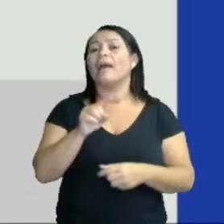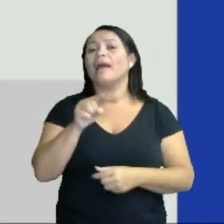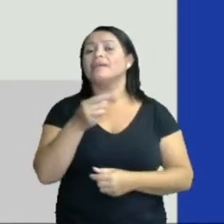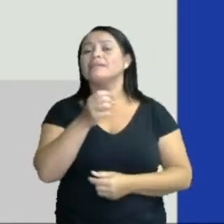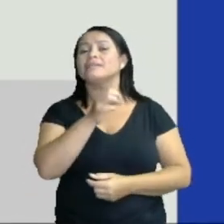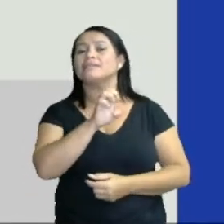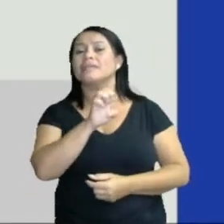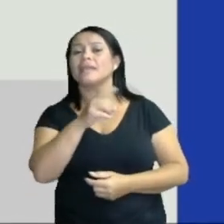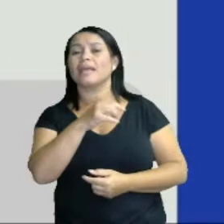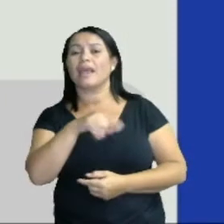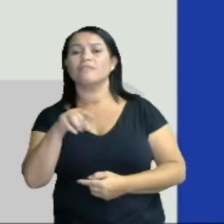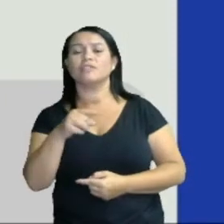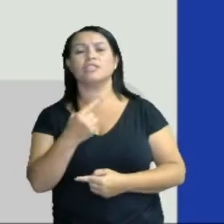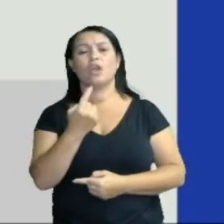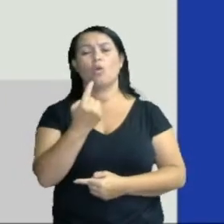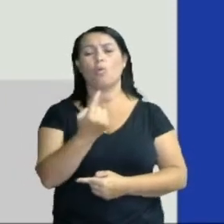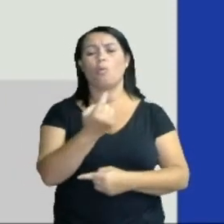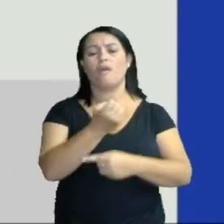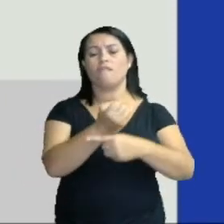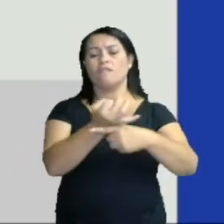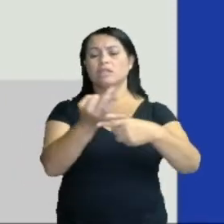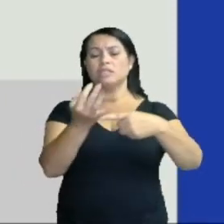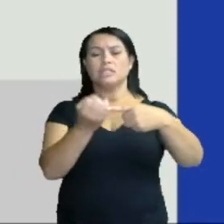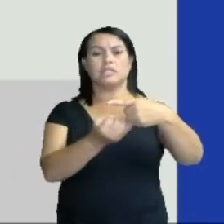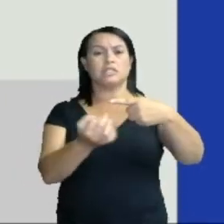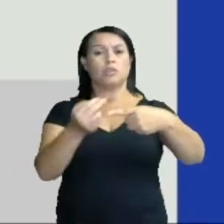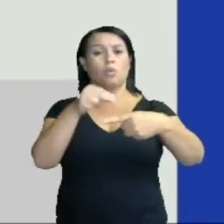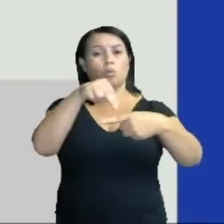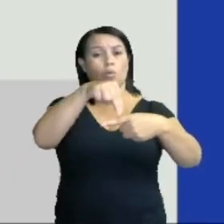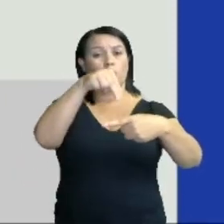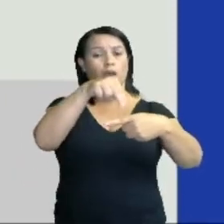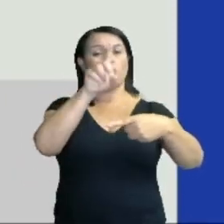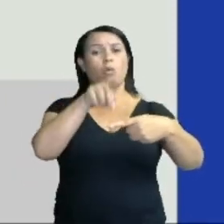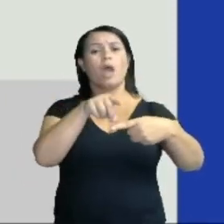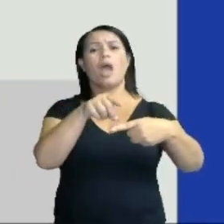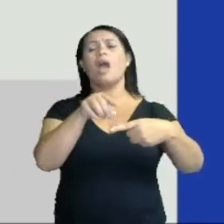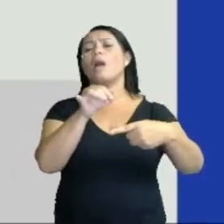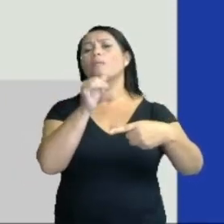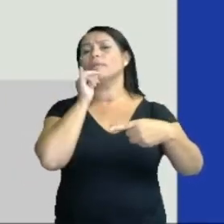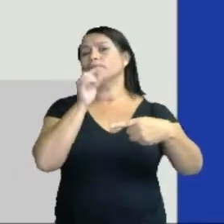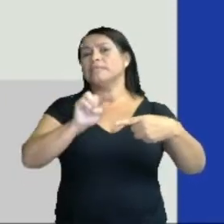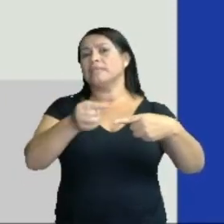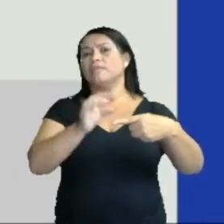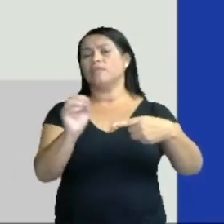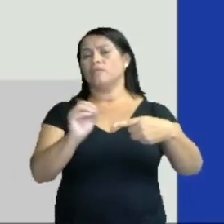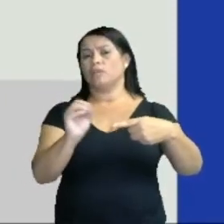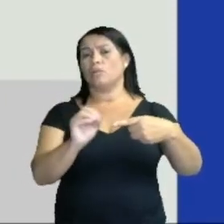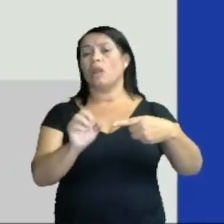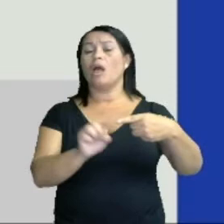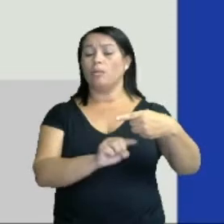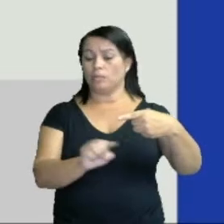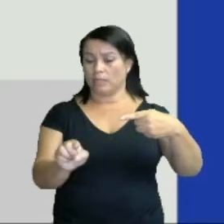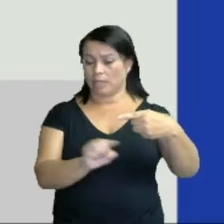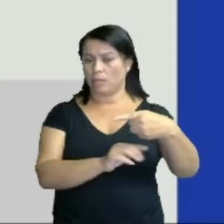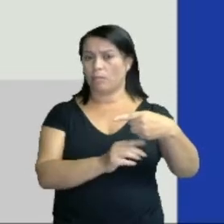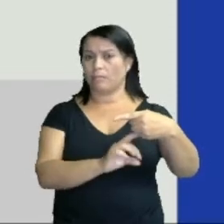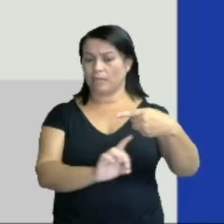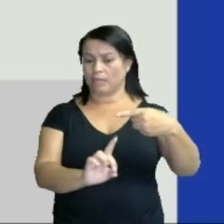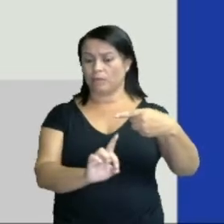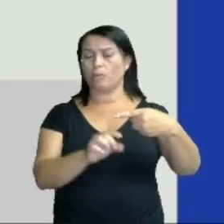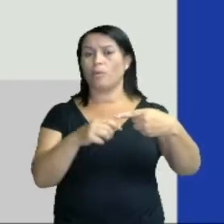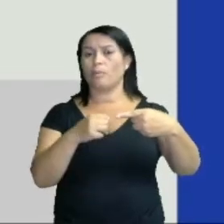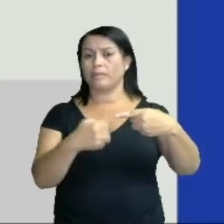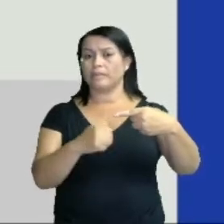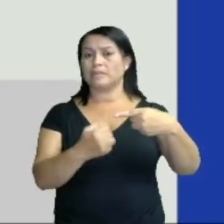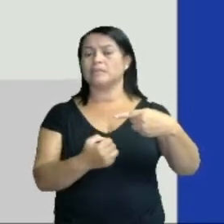escreve-se uma fração cujo numerador é o numeral decimal, sem vírgula, e cujo denominador é o